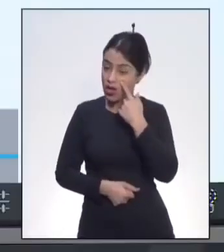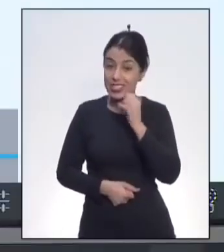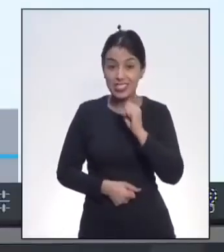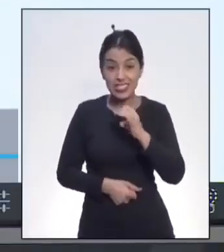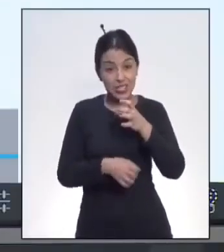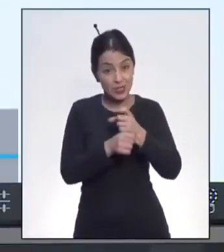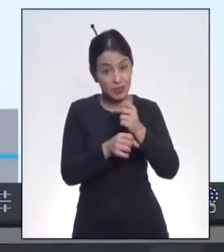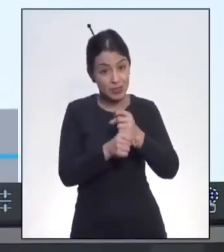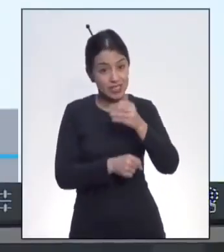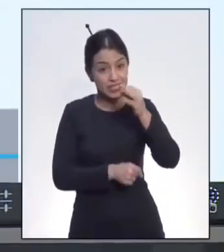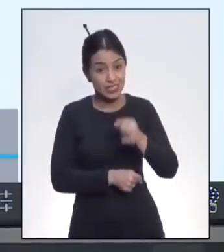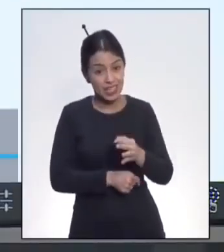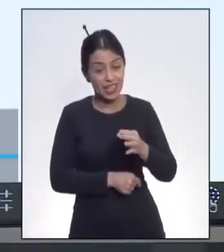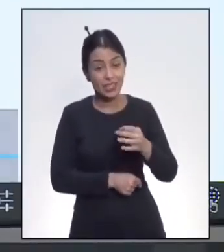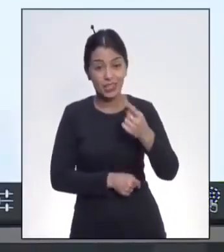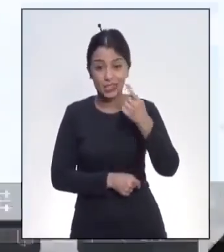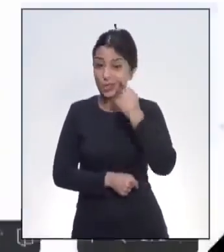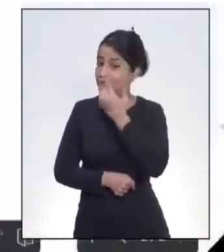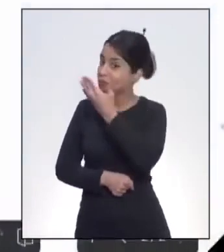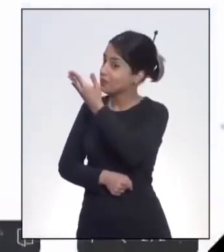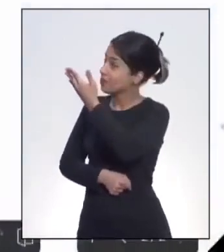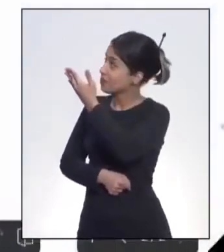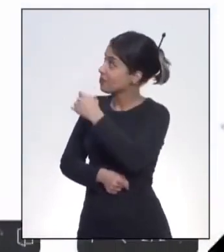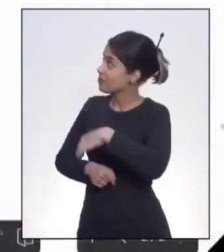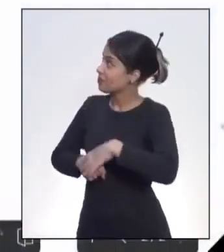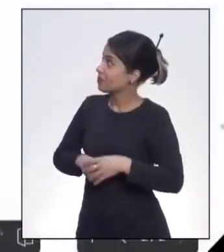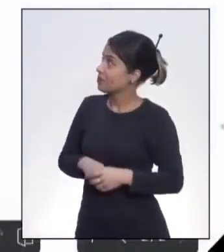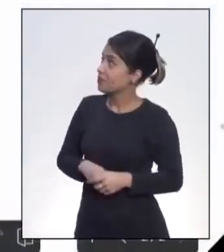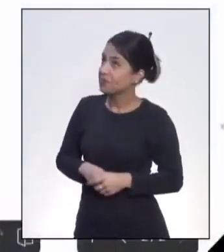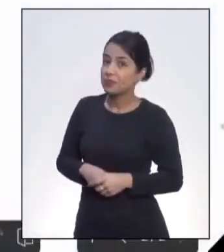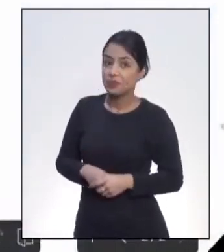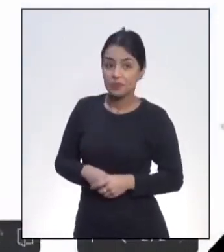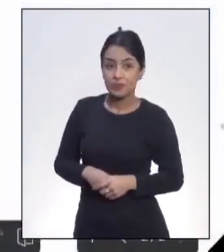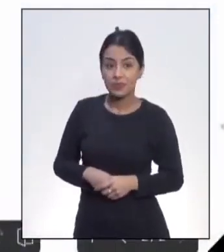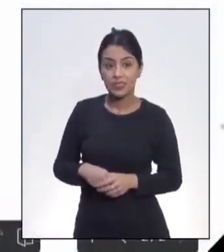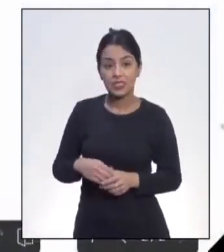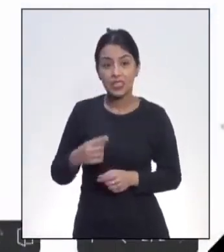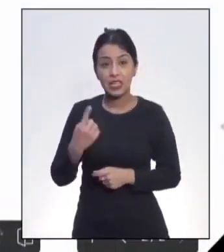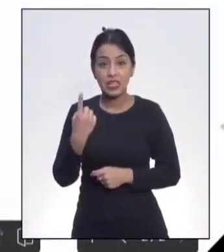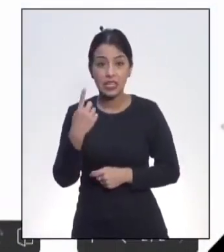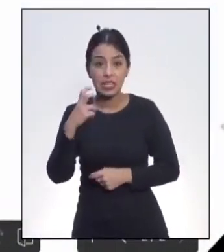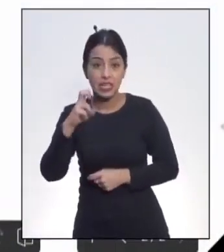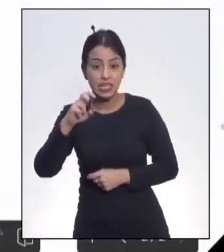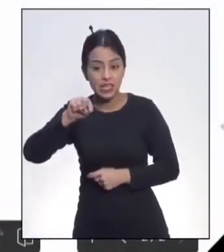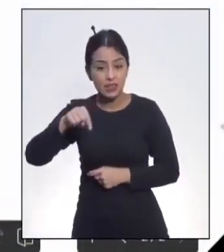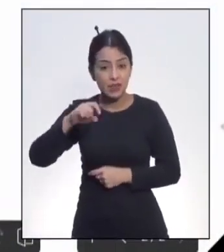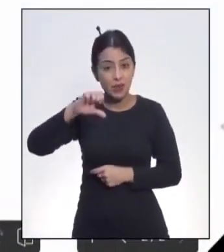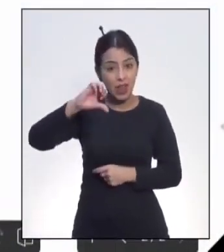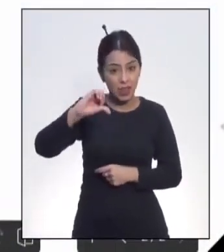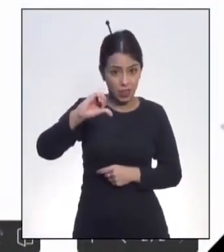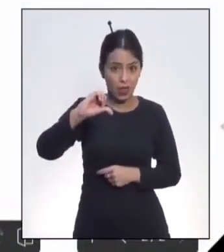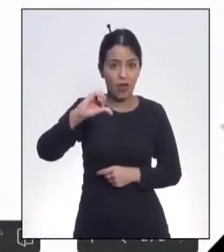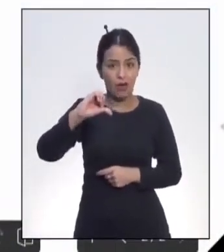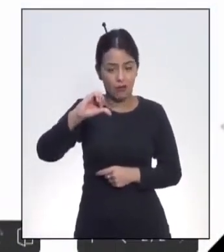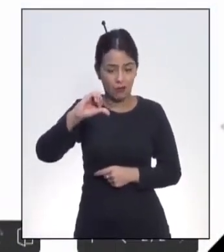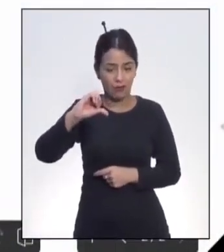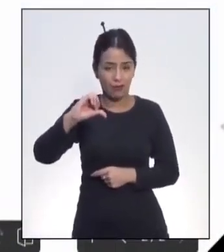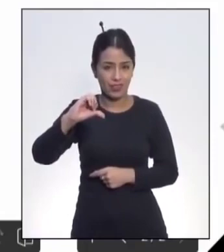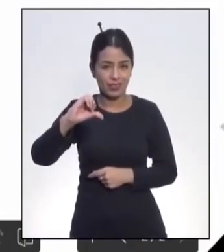certa, Alessandra, teremos ali aproximadamente 15,9 dúzias de